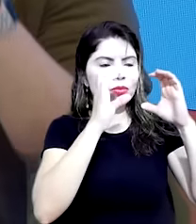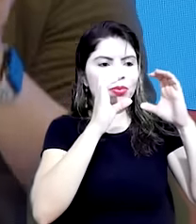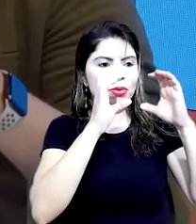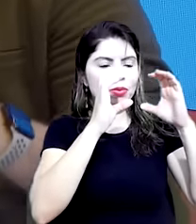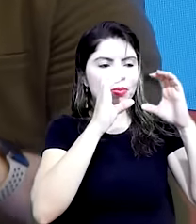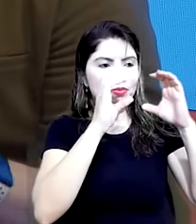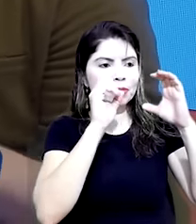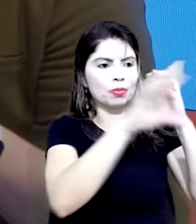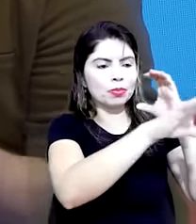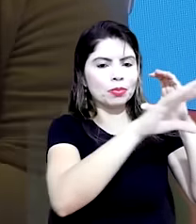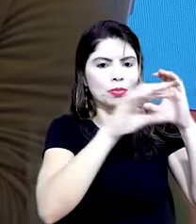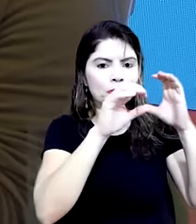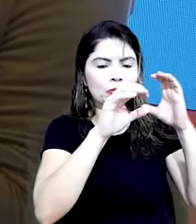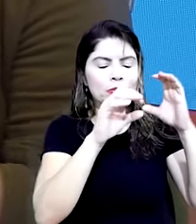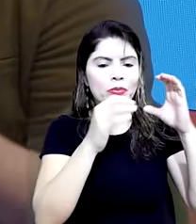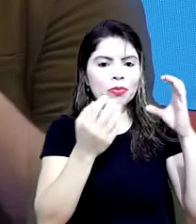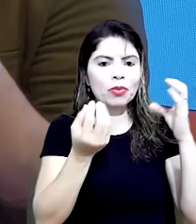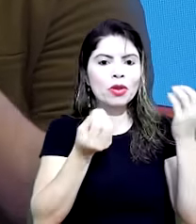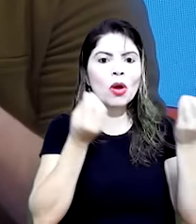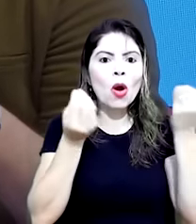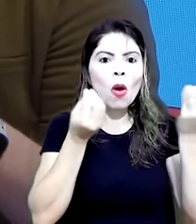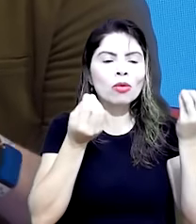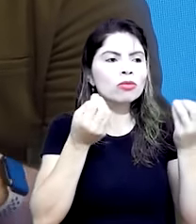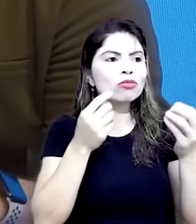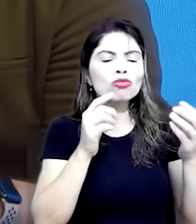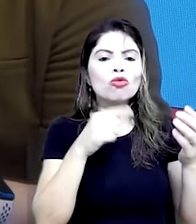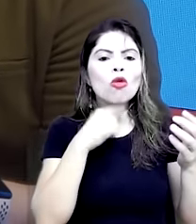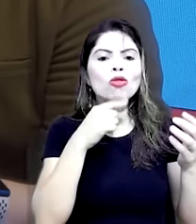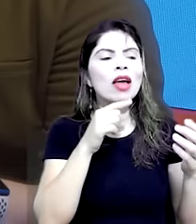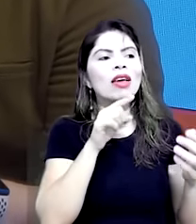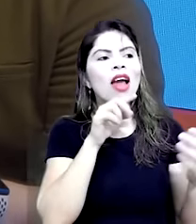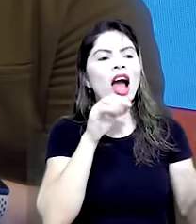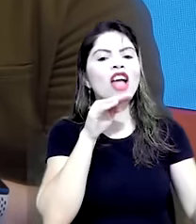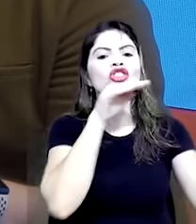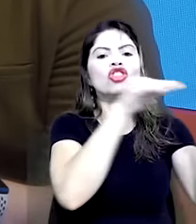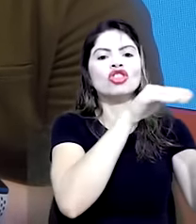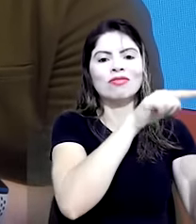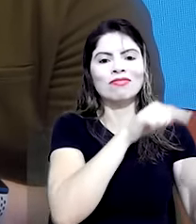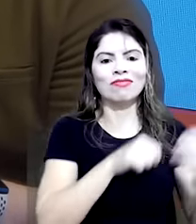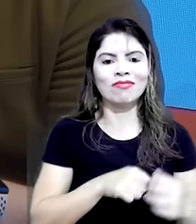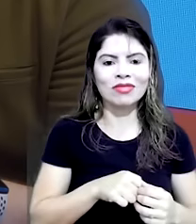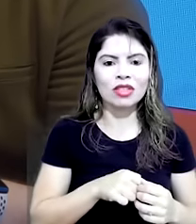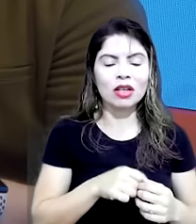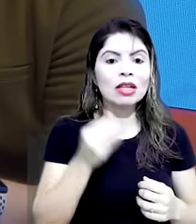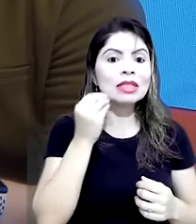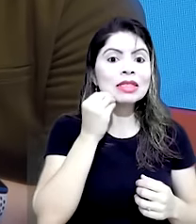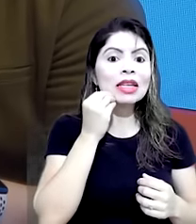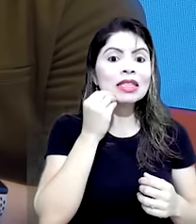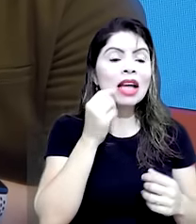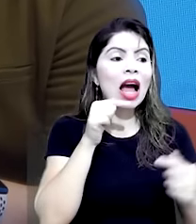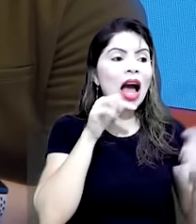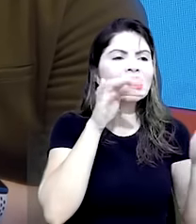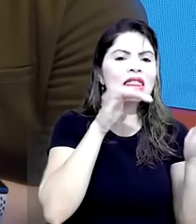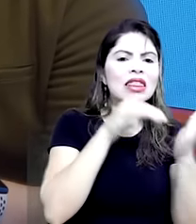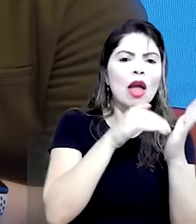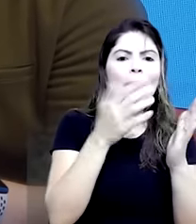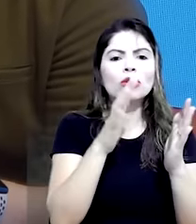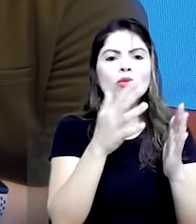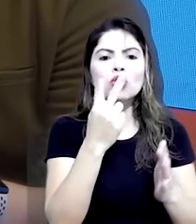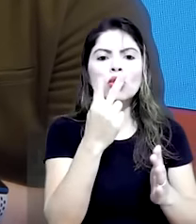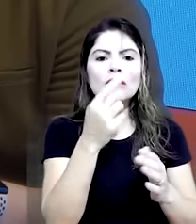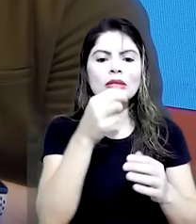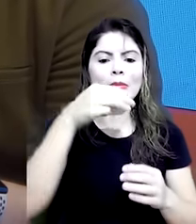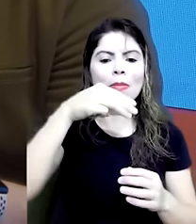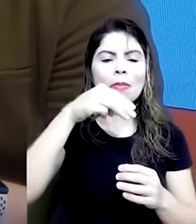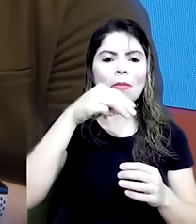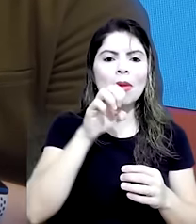exemplo tá que que acontece quando ela tira a foto o a captura vai tentar alcançar o que tem até 2 m ela não encontra